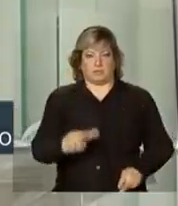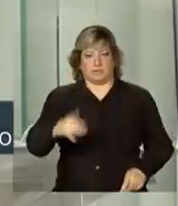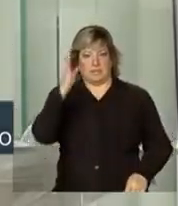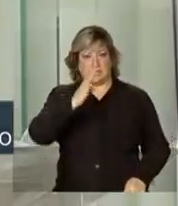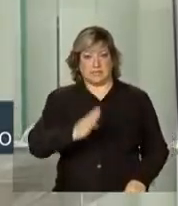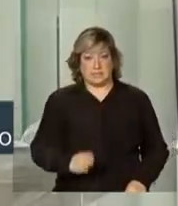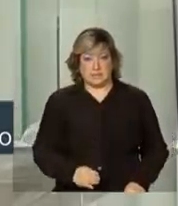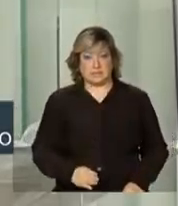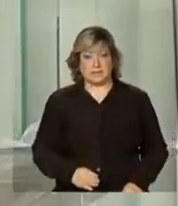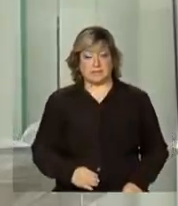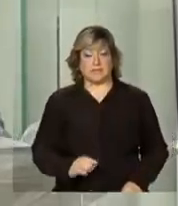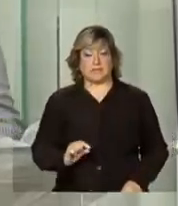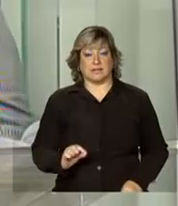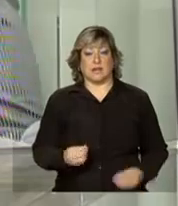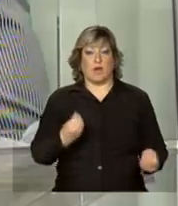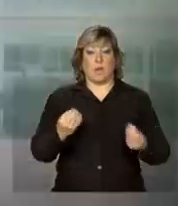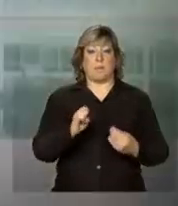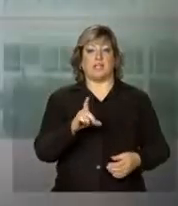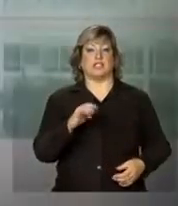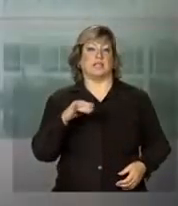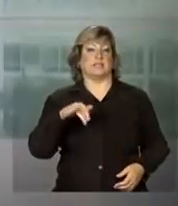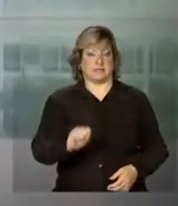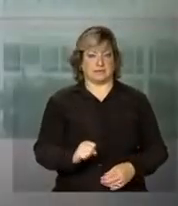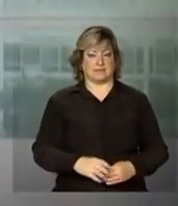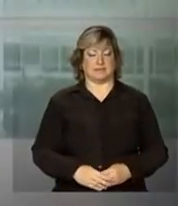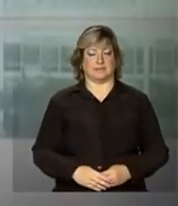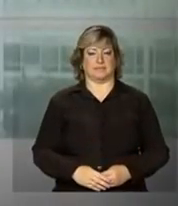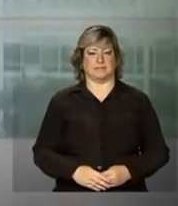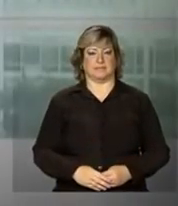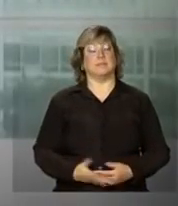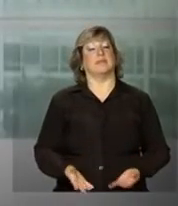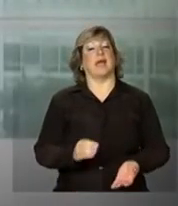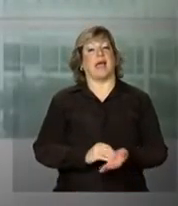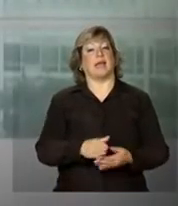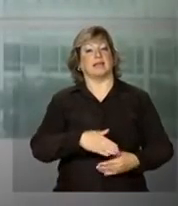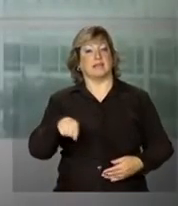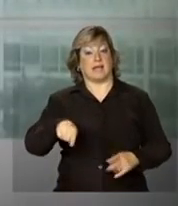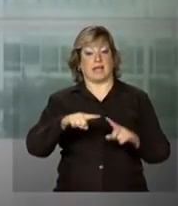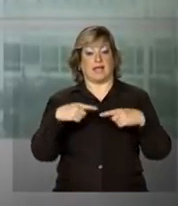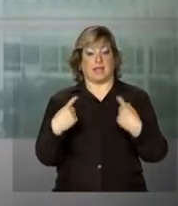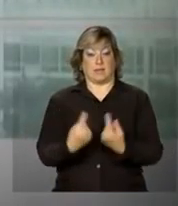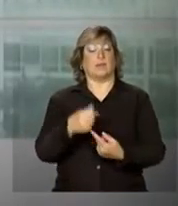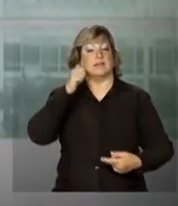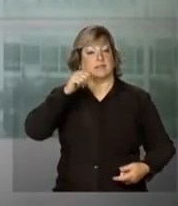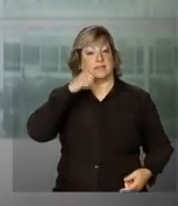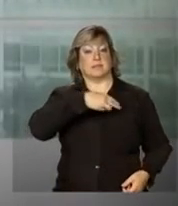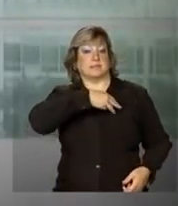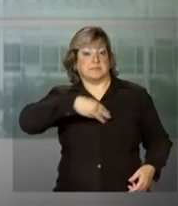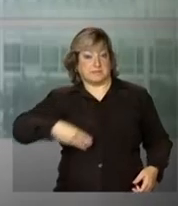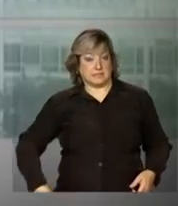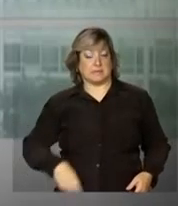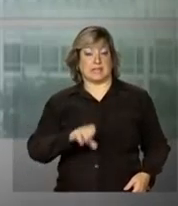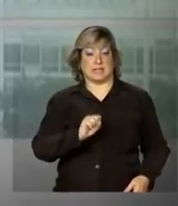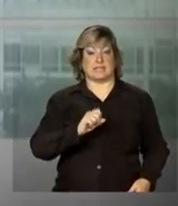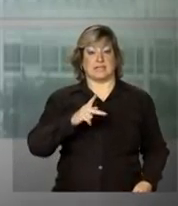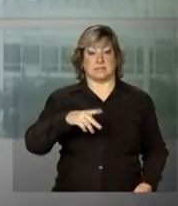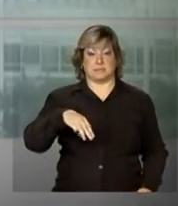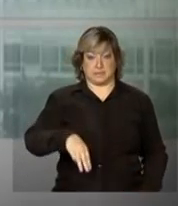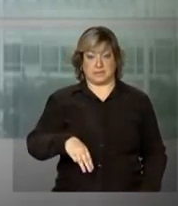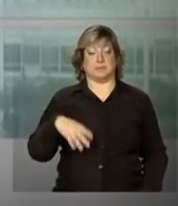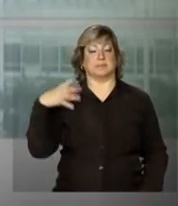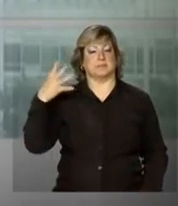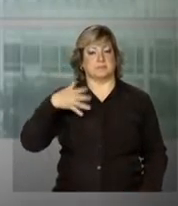brasileira em formas digitais. Ainda durante a solenidade, a ministra da Secretaria de Políticas para as